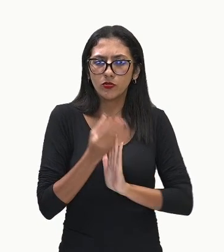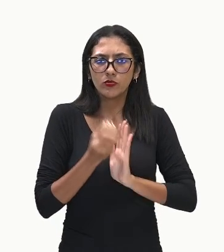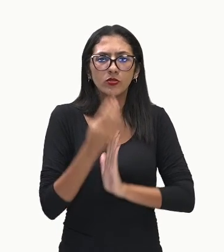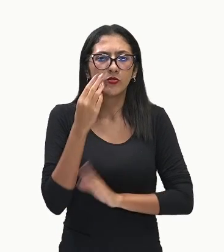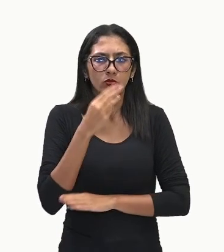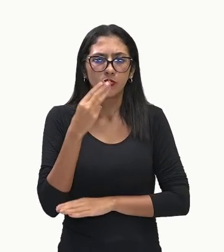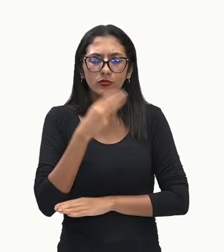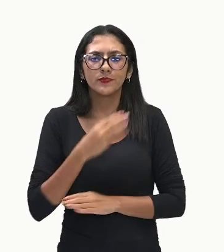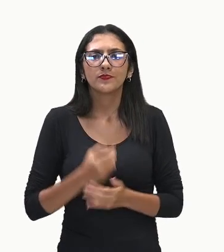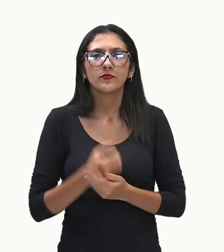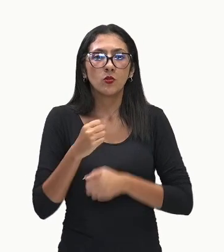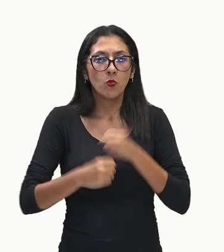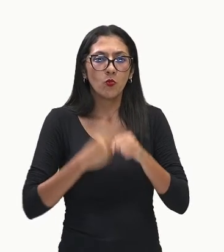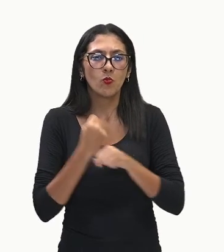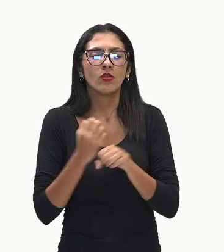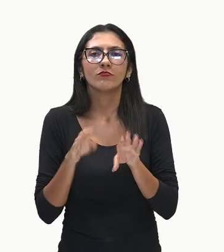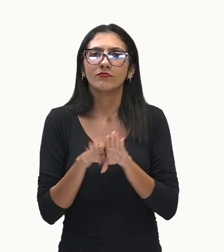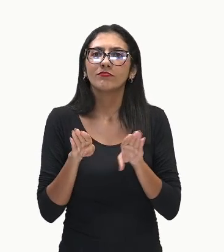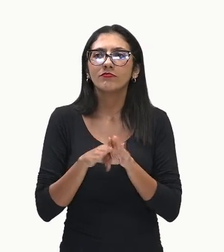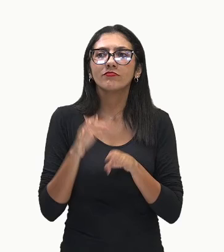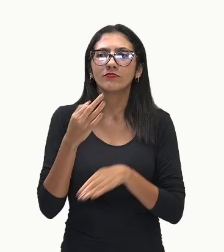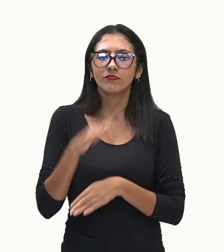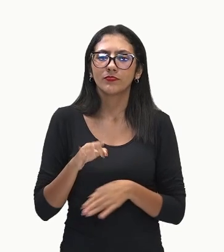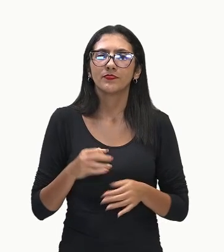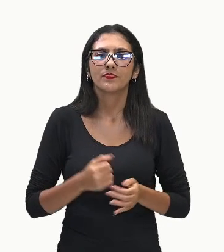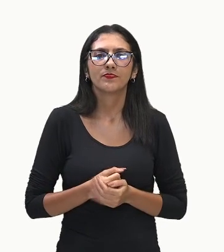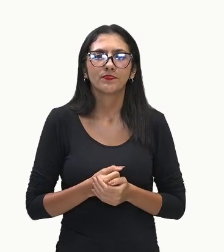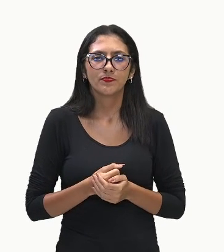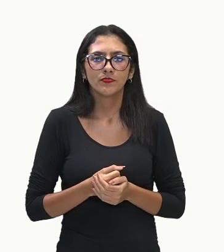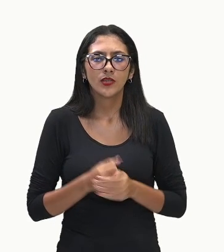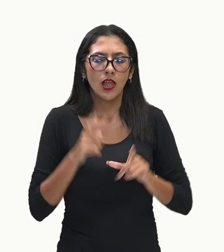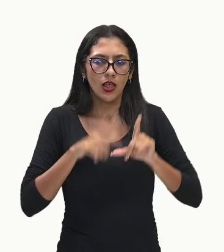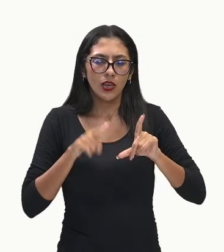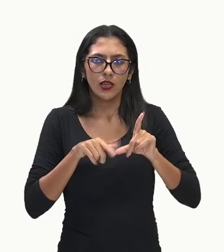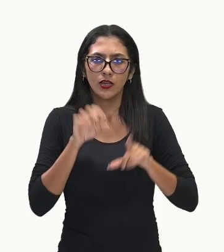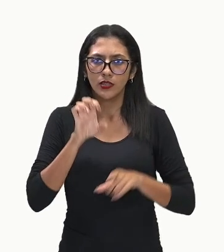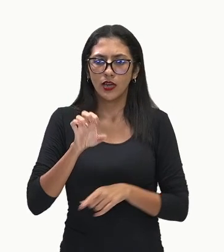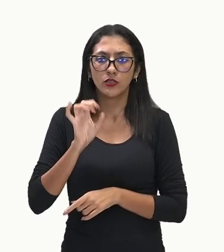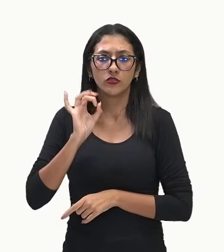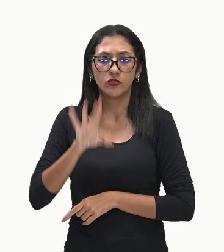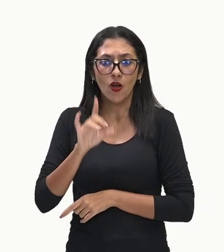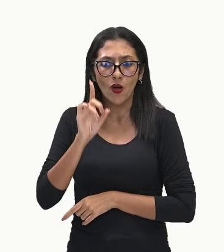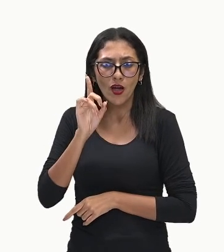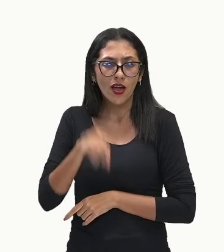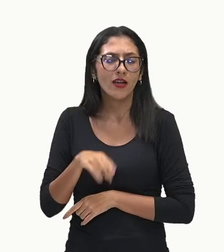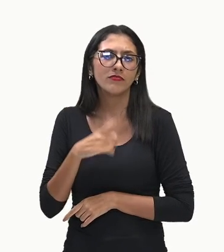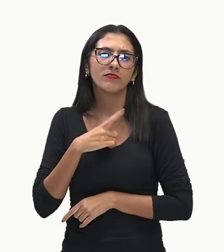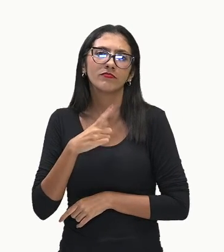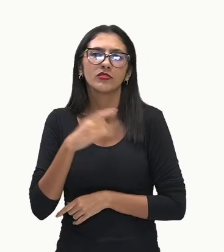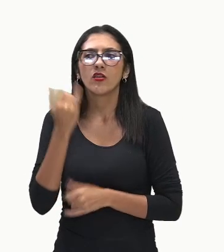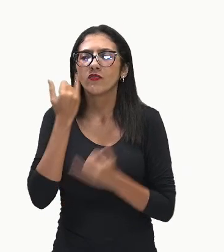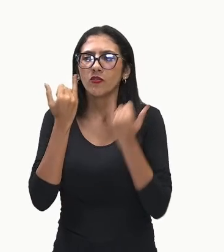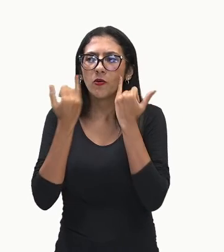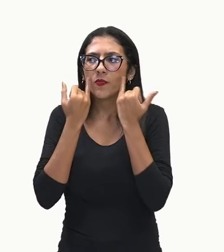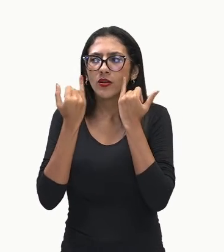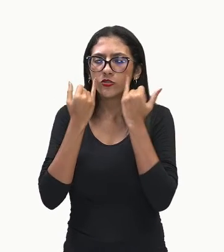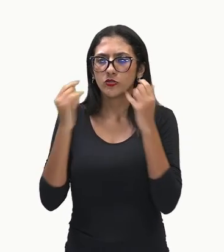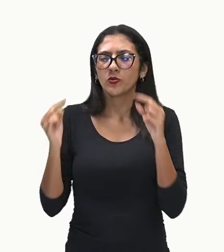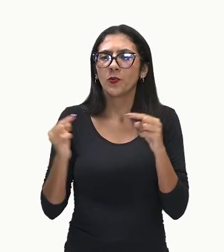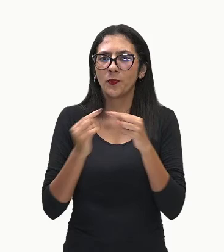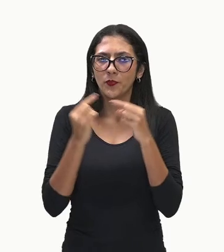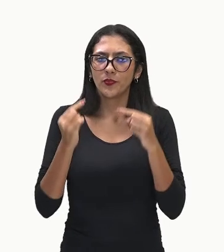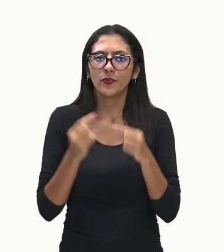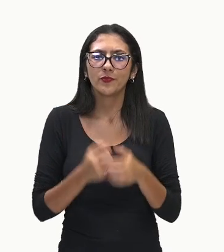também procede, que é 2005. Então, a alternativa é a única que traz todas as informações do gráfico corretamente.